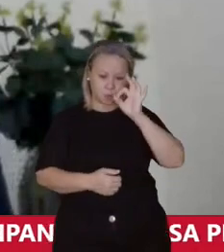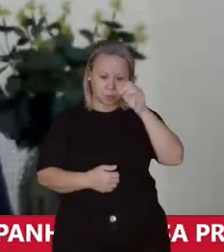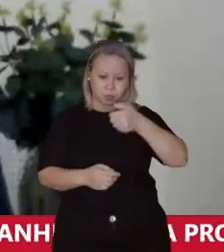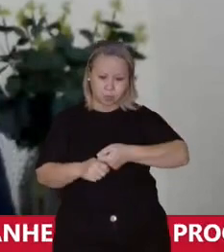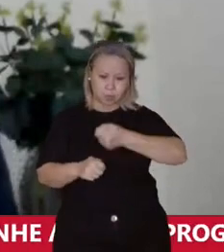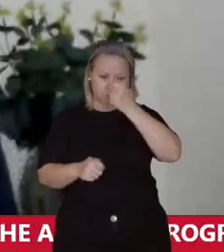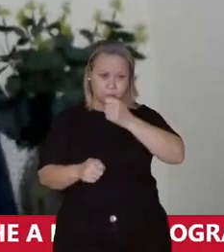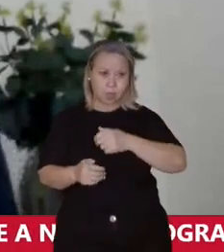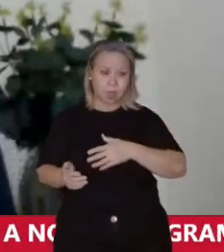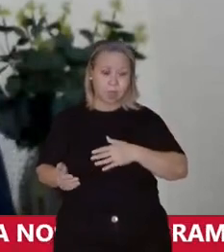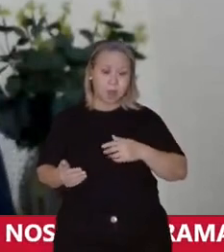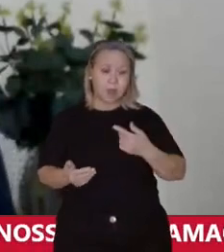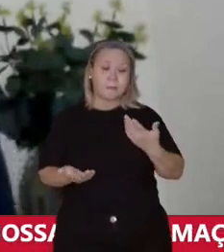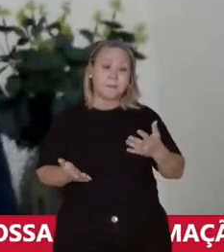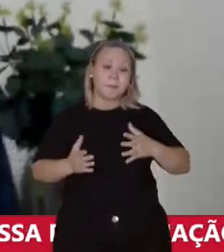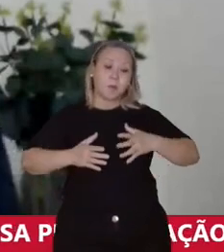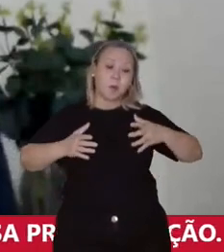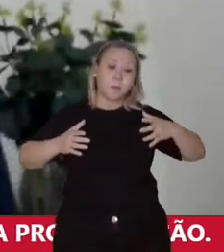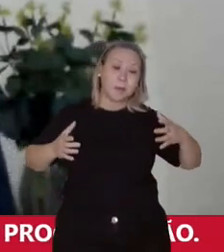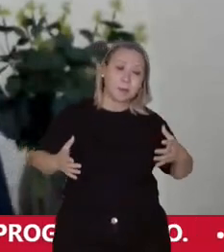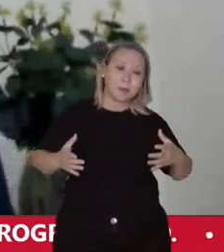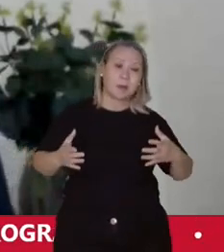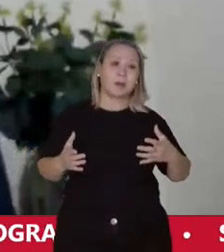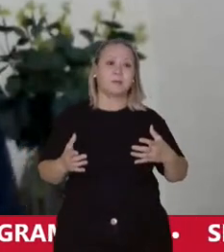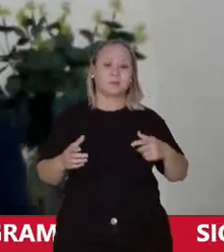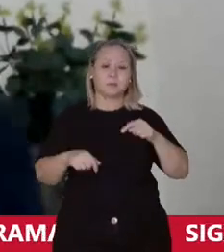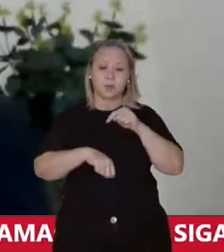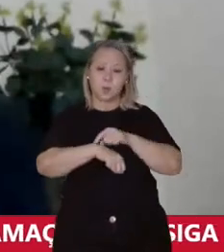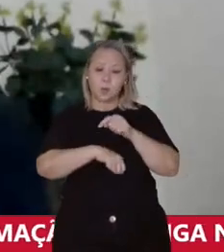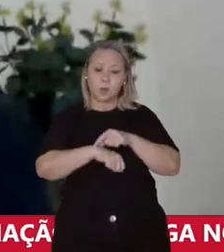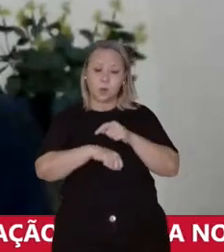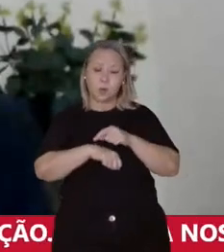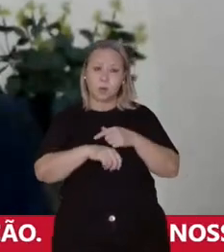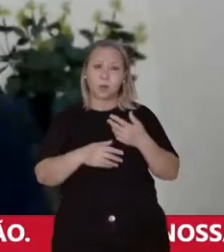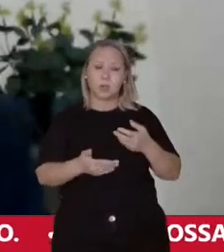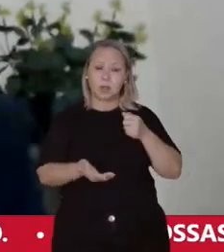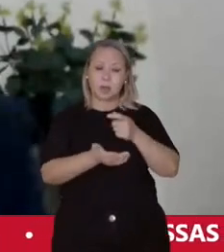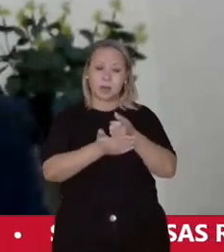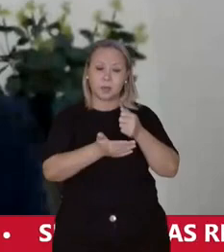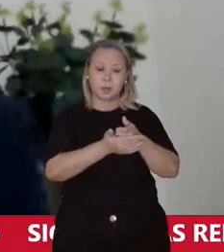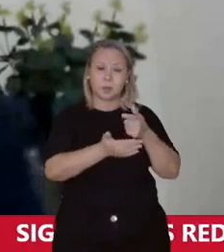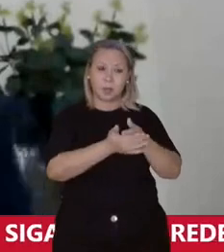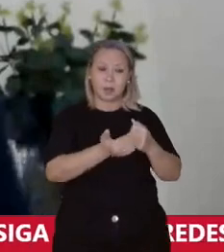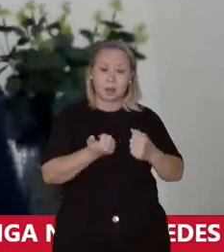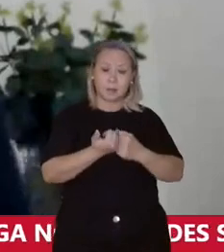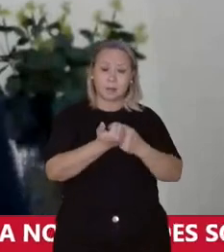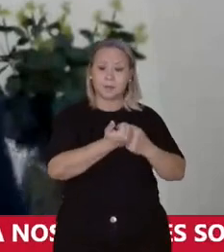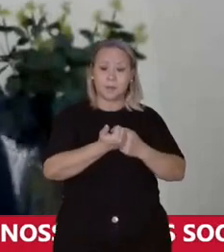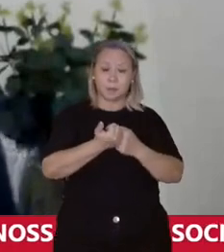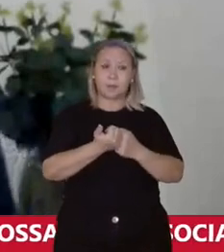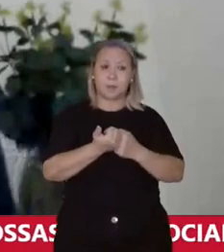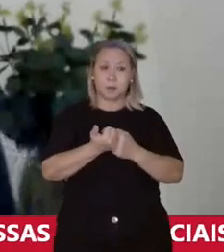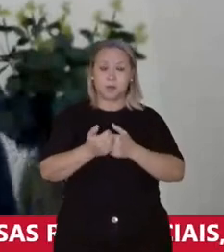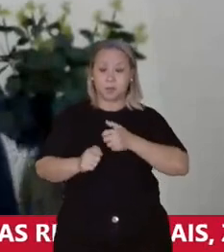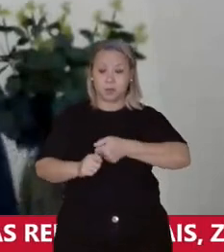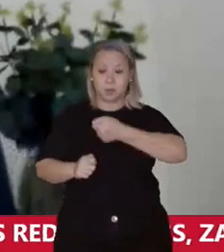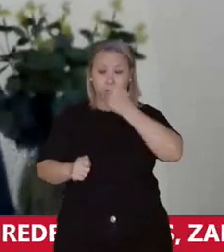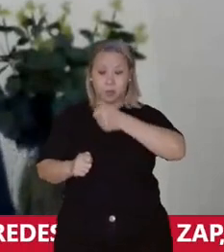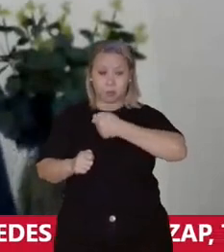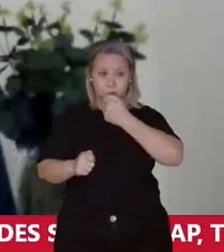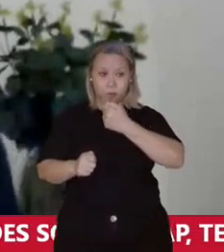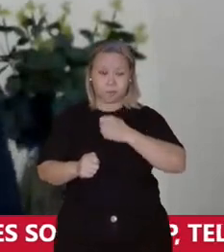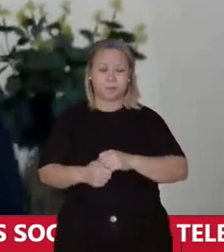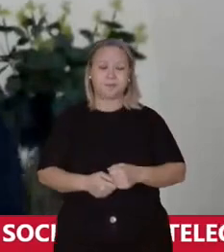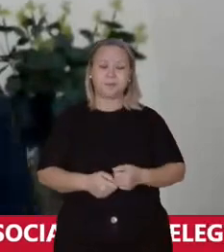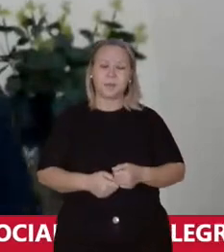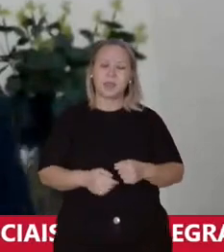prazo da anistia, né? E subsidiamos o juro. Então isso mostra como o Brasil é